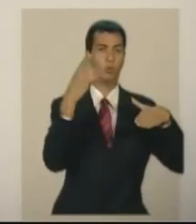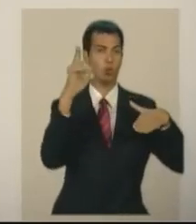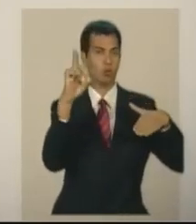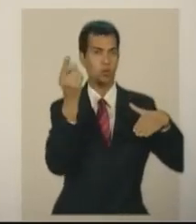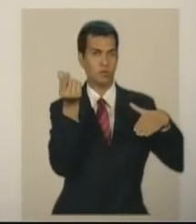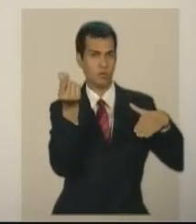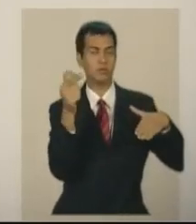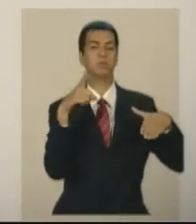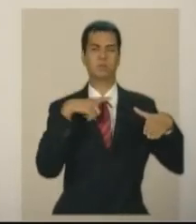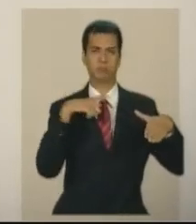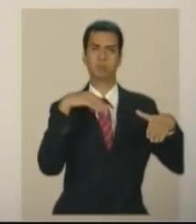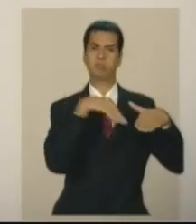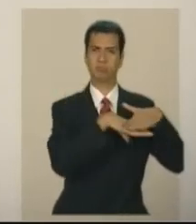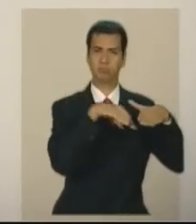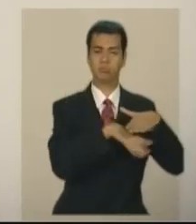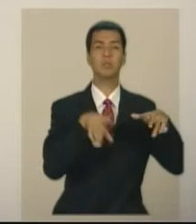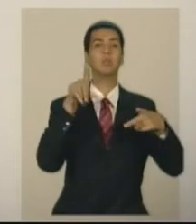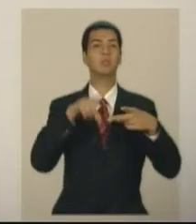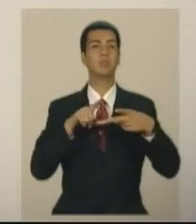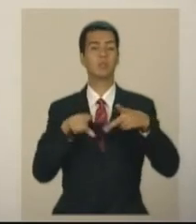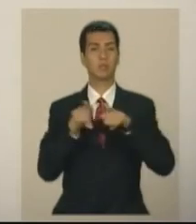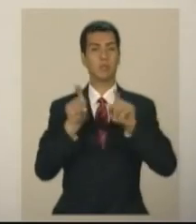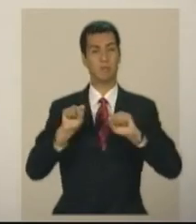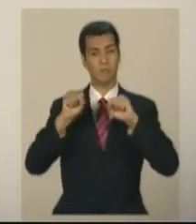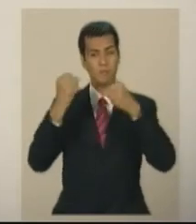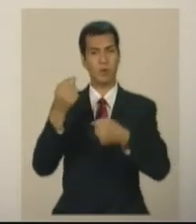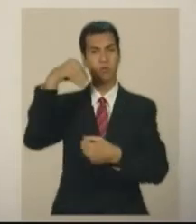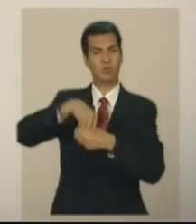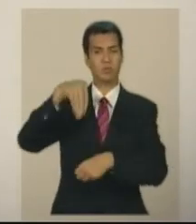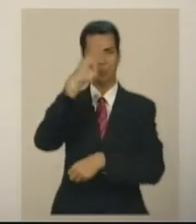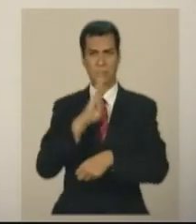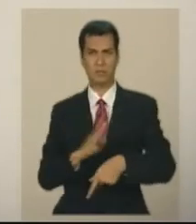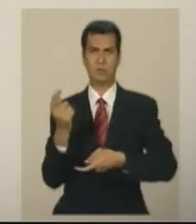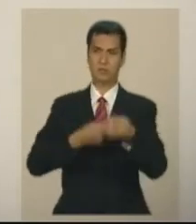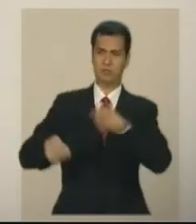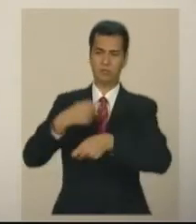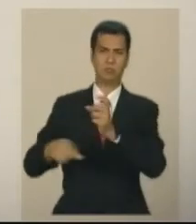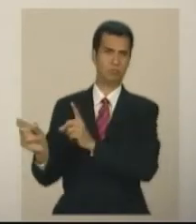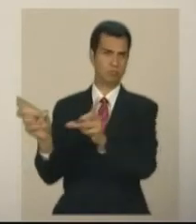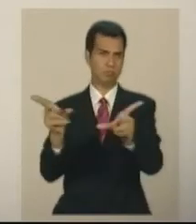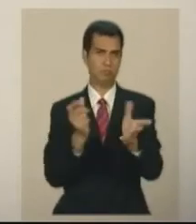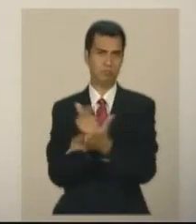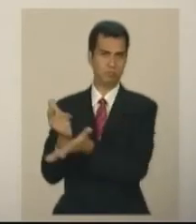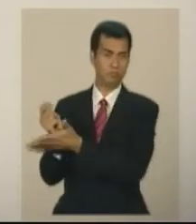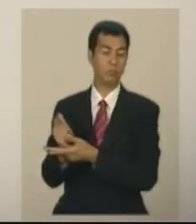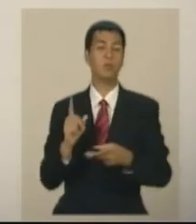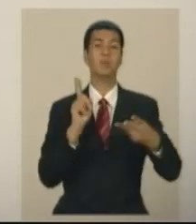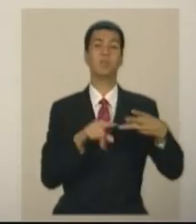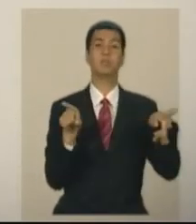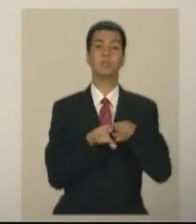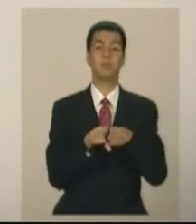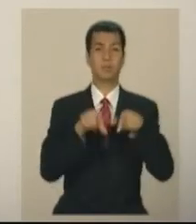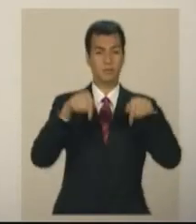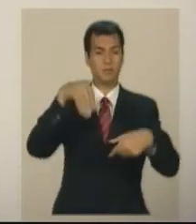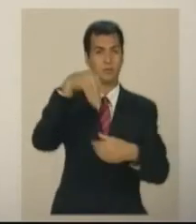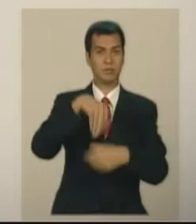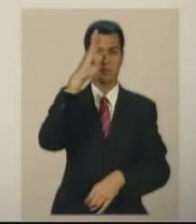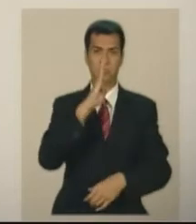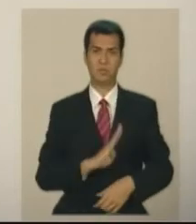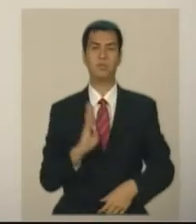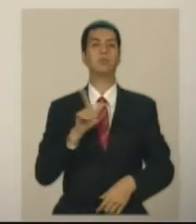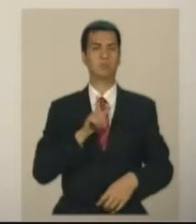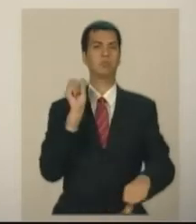dólar estamos fortalecendo nosso mercado interno e estamos mantendo os nós e vamos